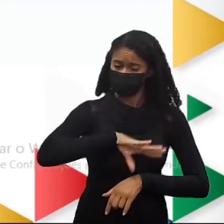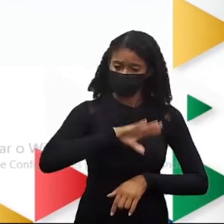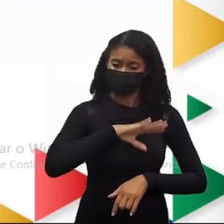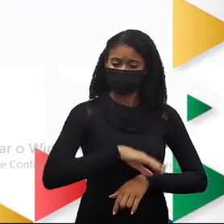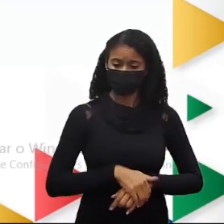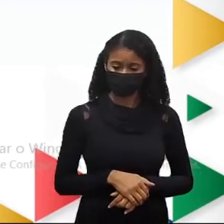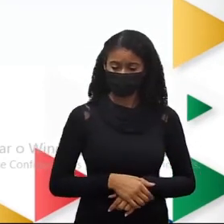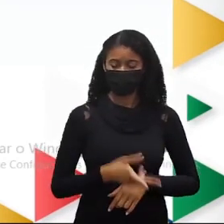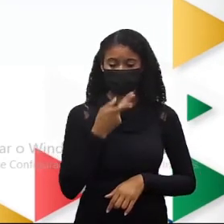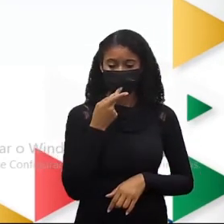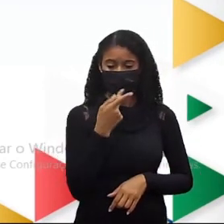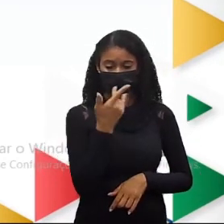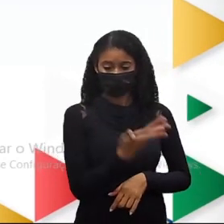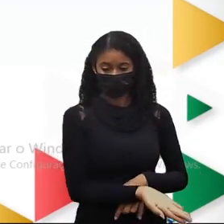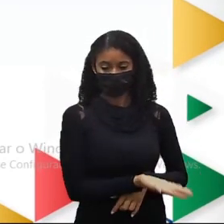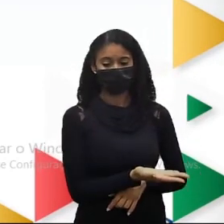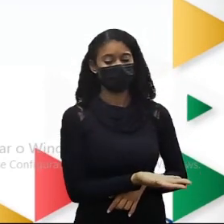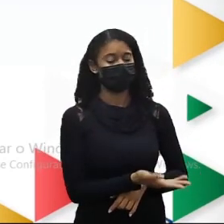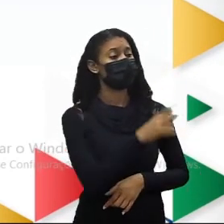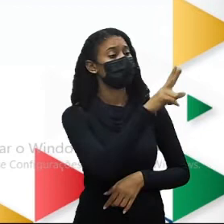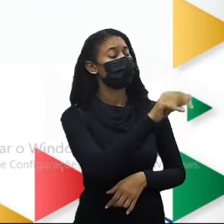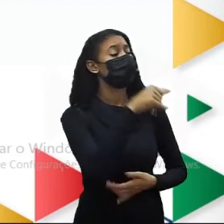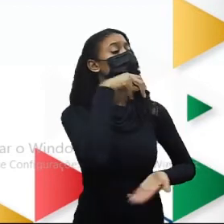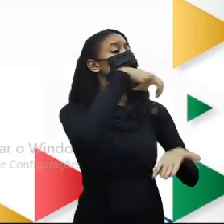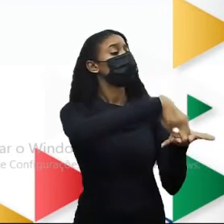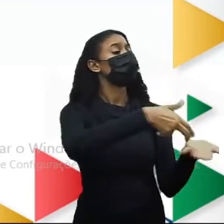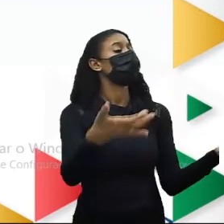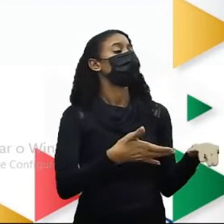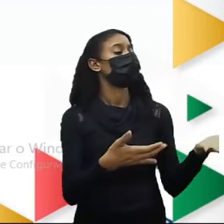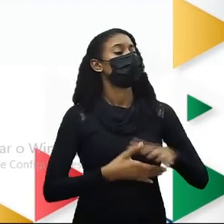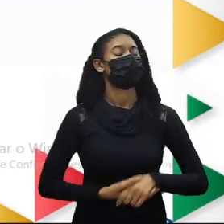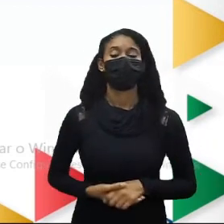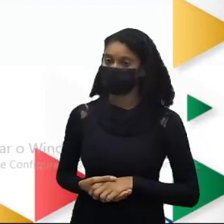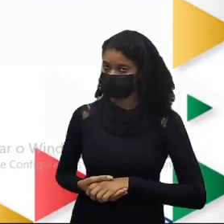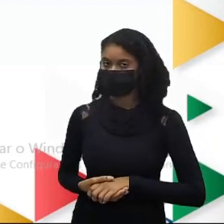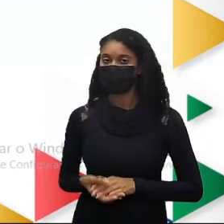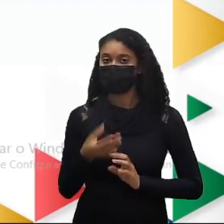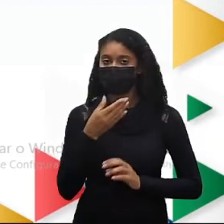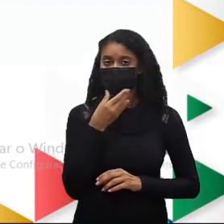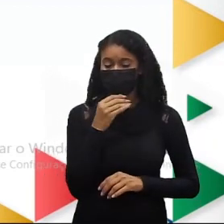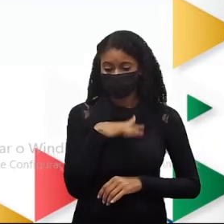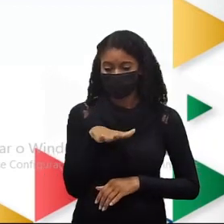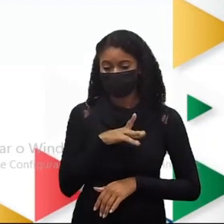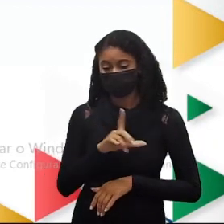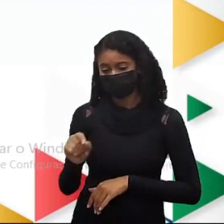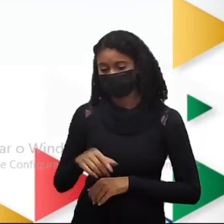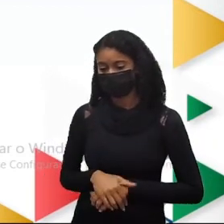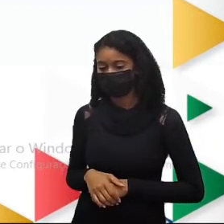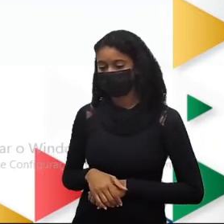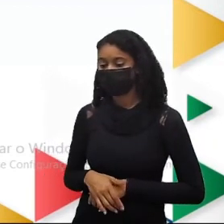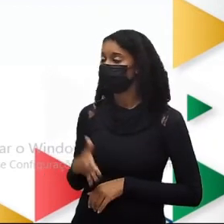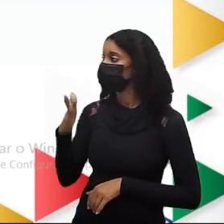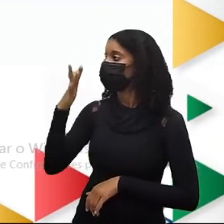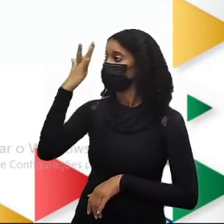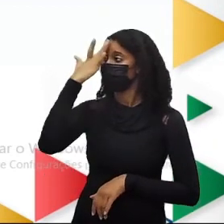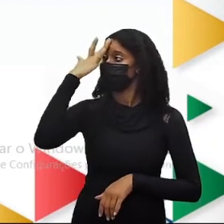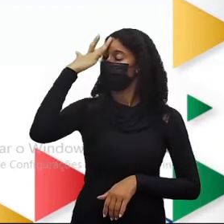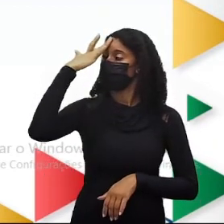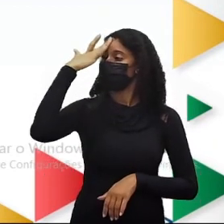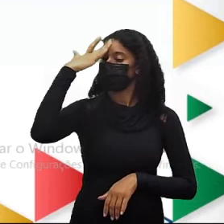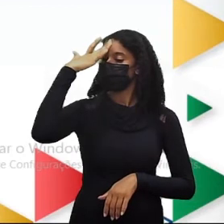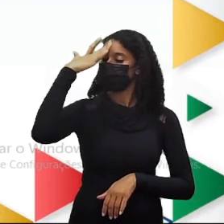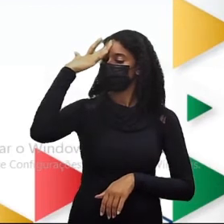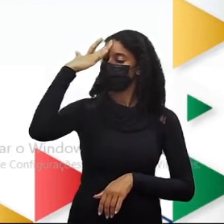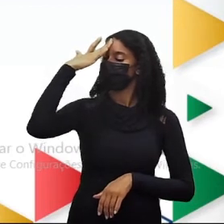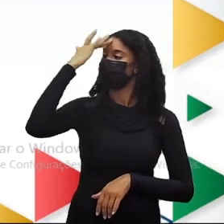se fale, já para o castigo. Aí Chico justamente sai e a professora diz, e amanhã quero que